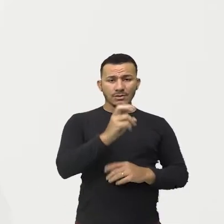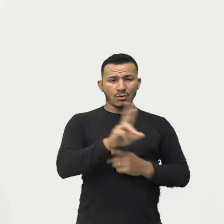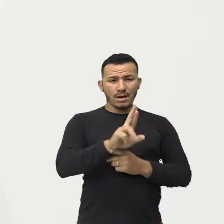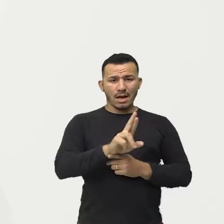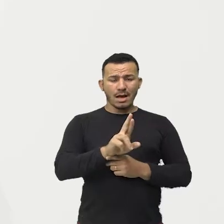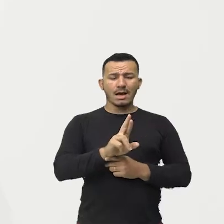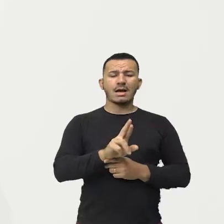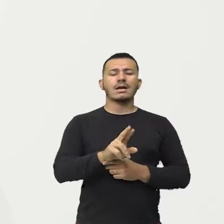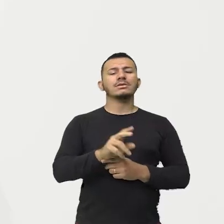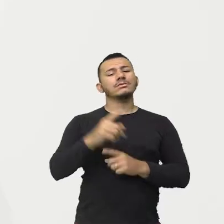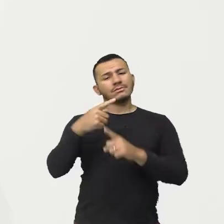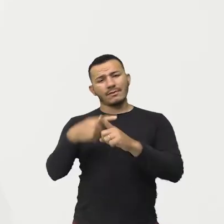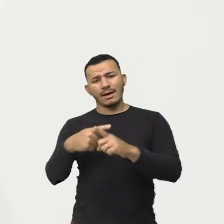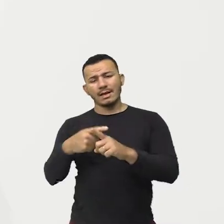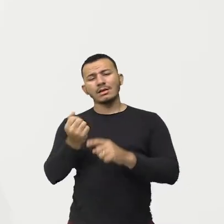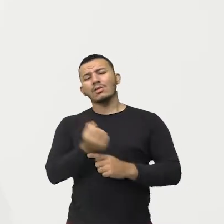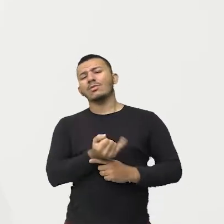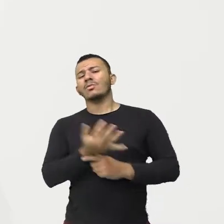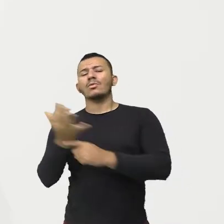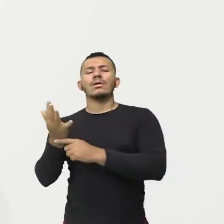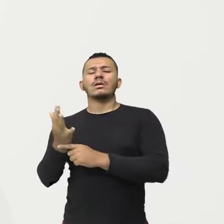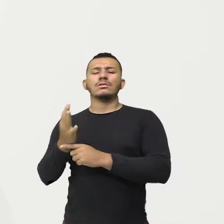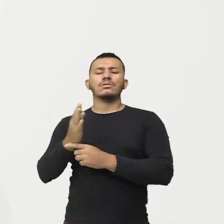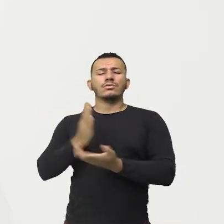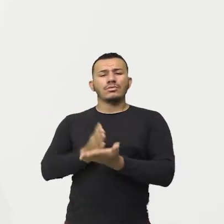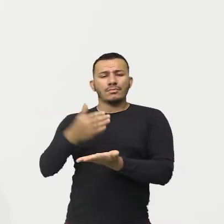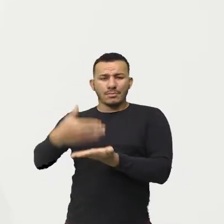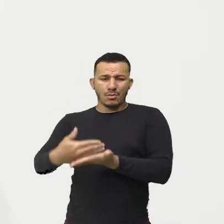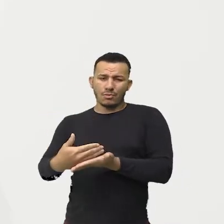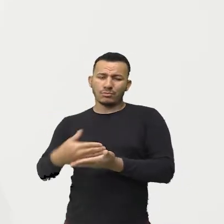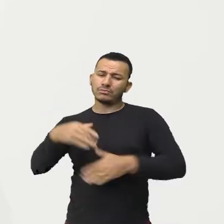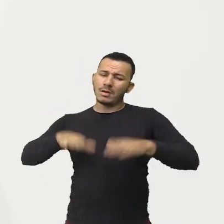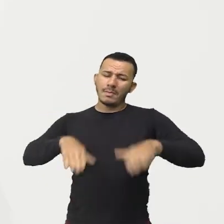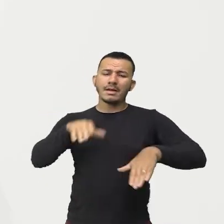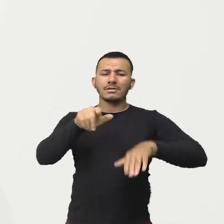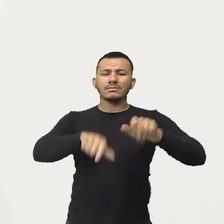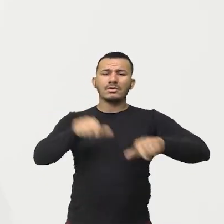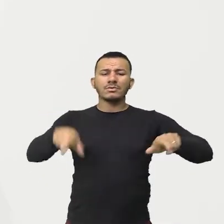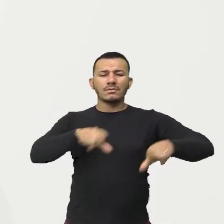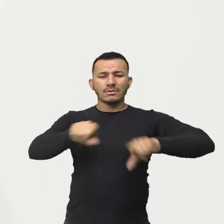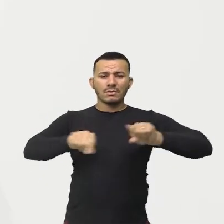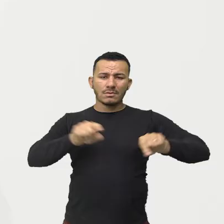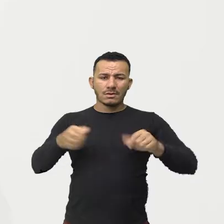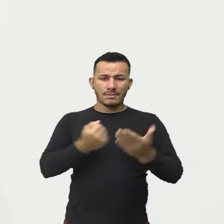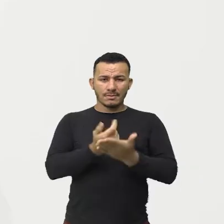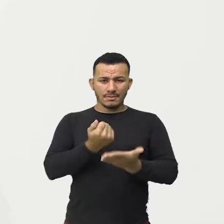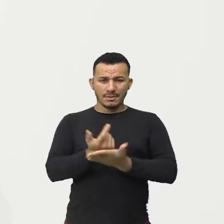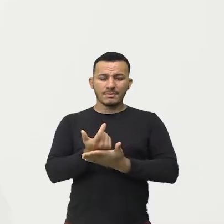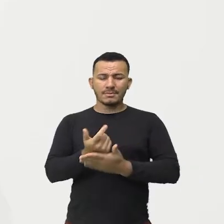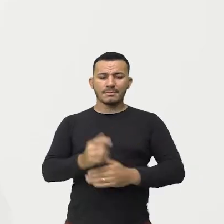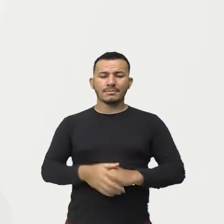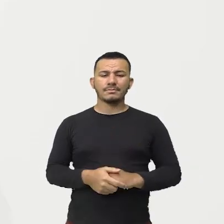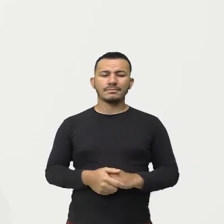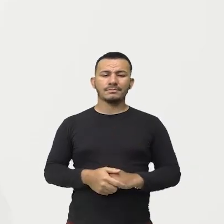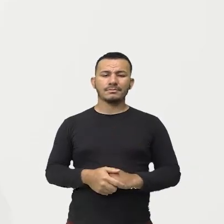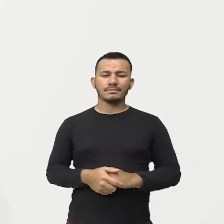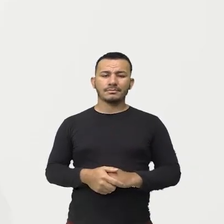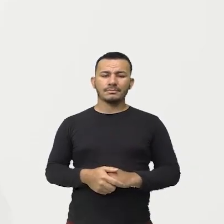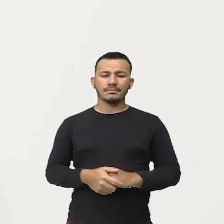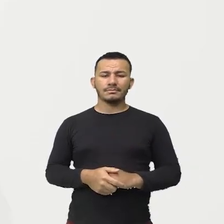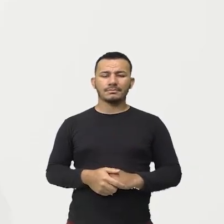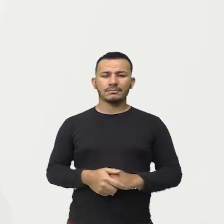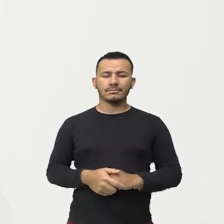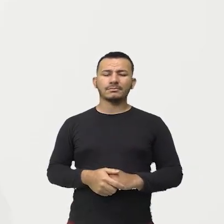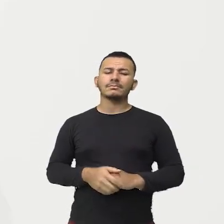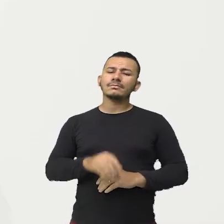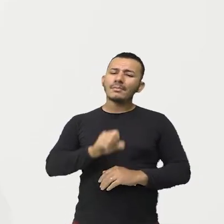R$5 vezes a quantidade de bolo que a pessoa optar em comprar. Traduzindo essa ideia, ó, se